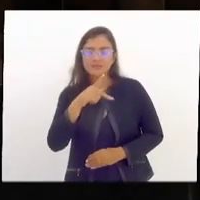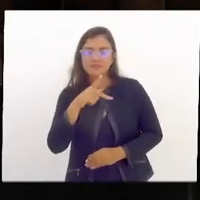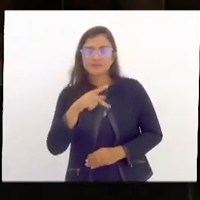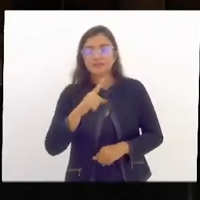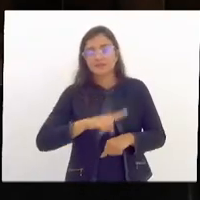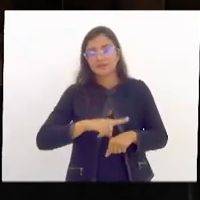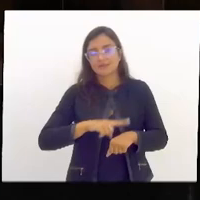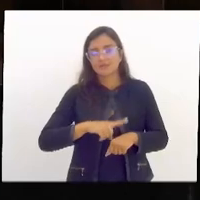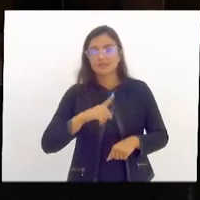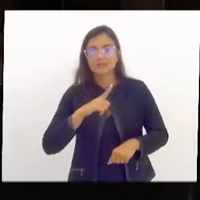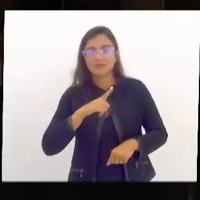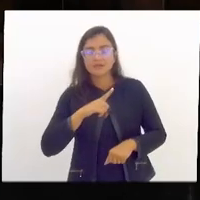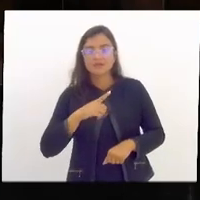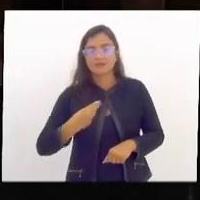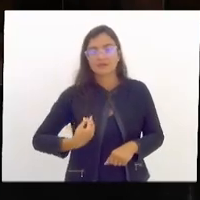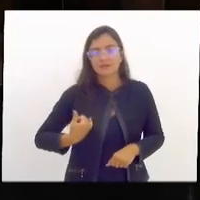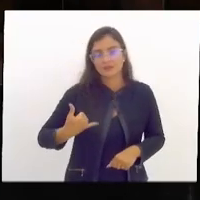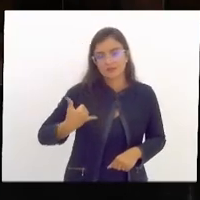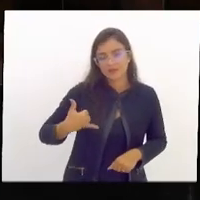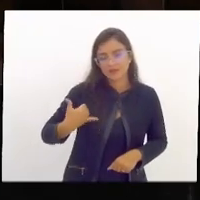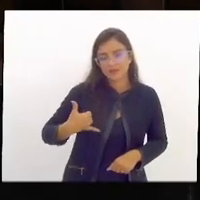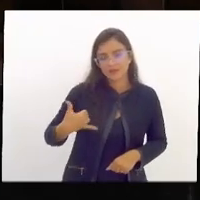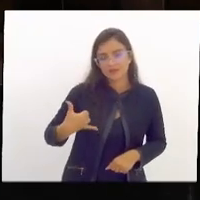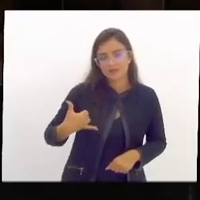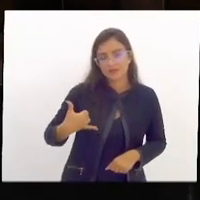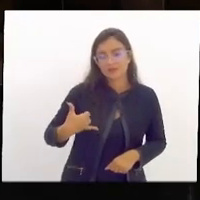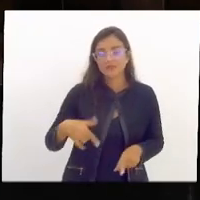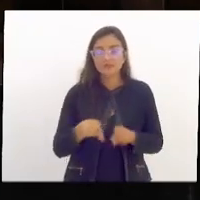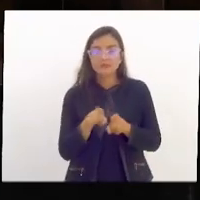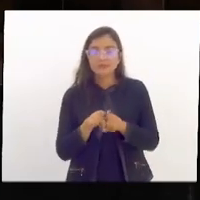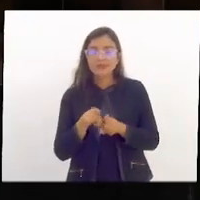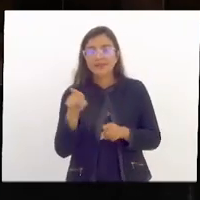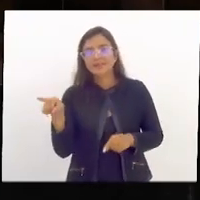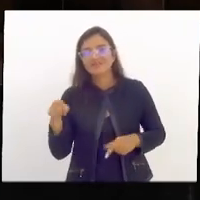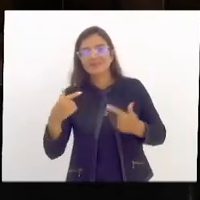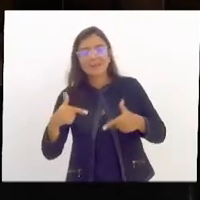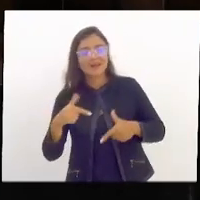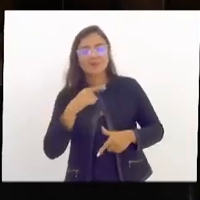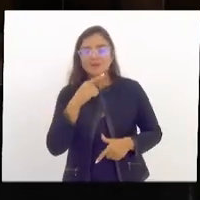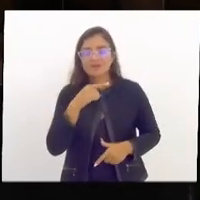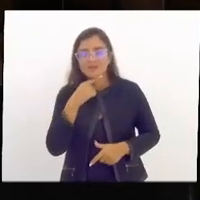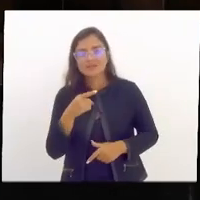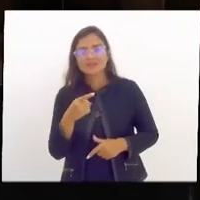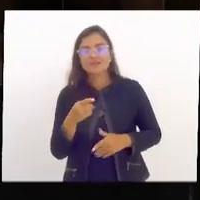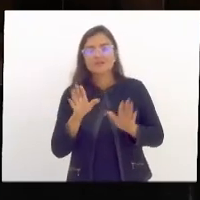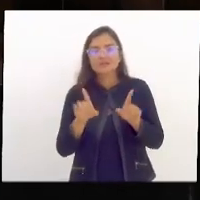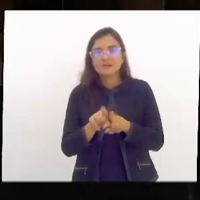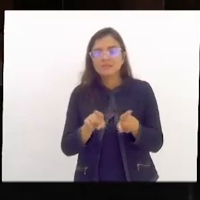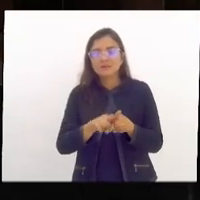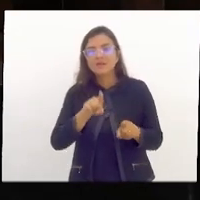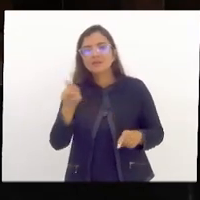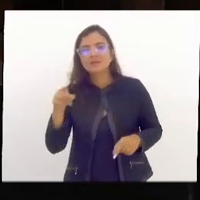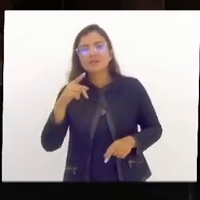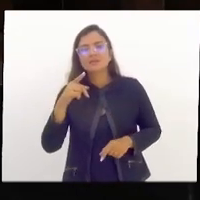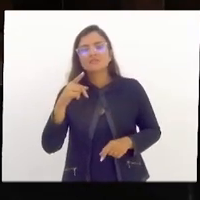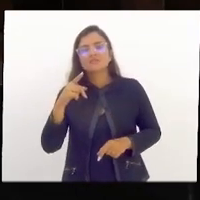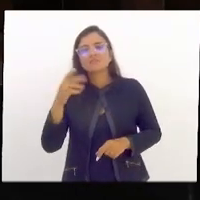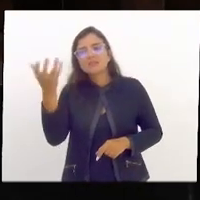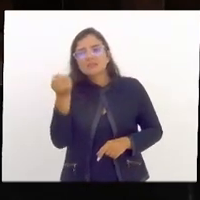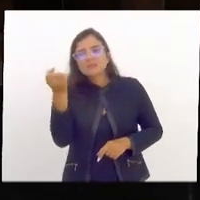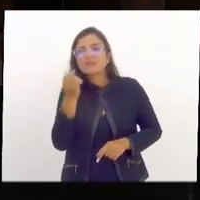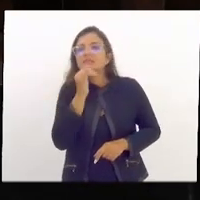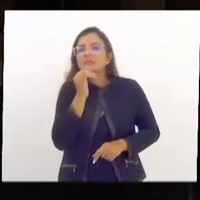idade e tempo de contribuição, aposentadoria por invalidez permanente e também pensão por morte.